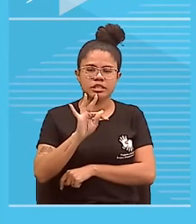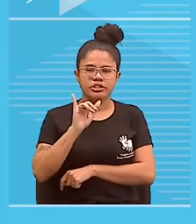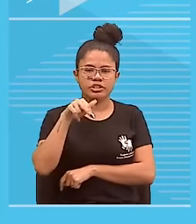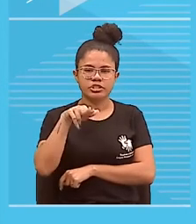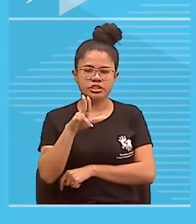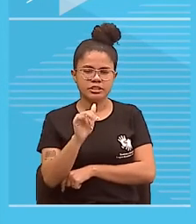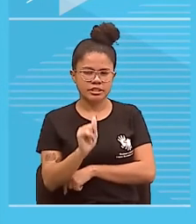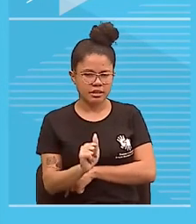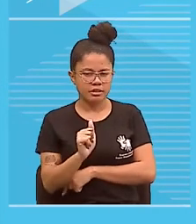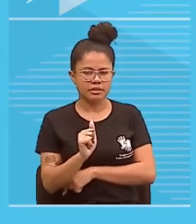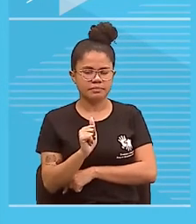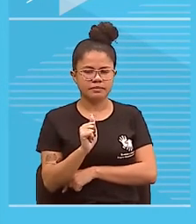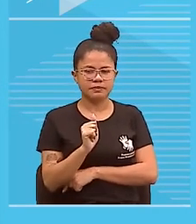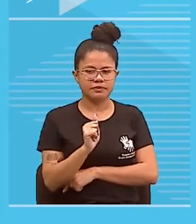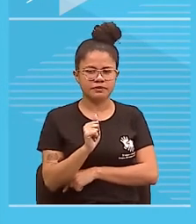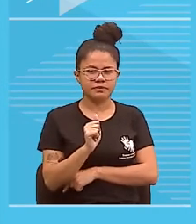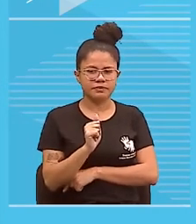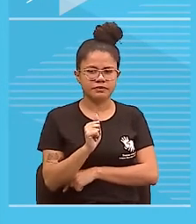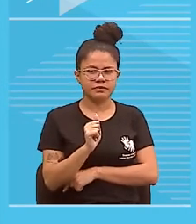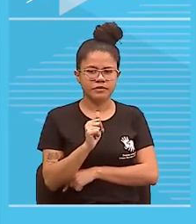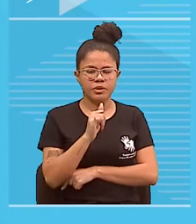e aquelas cascudo